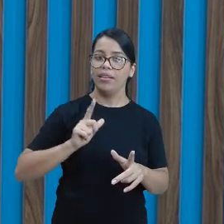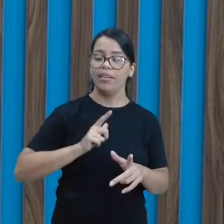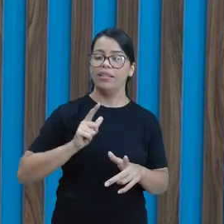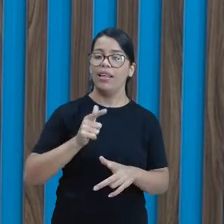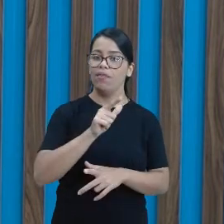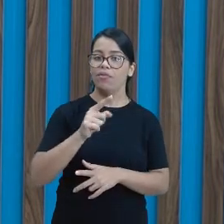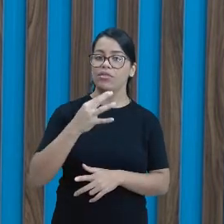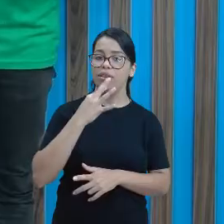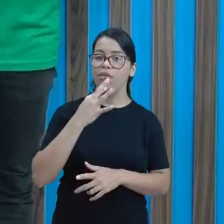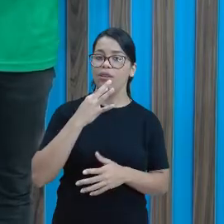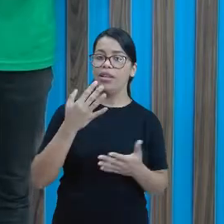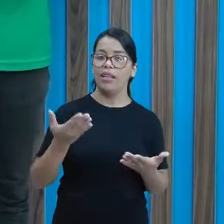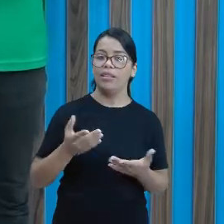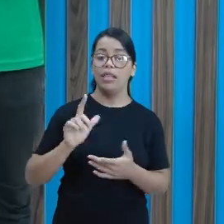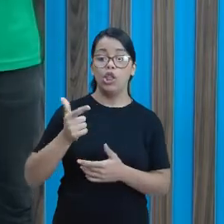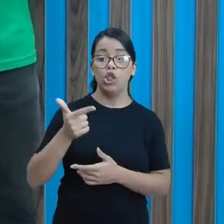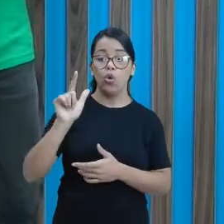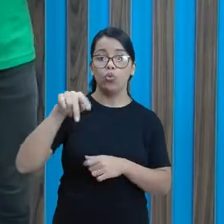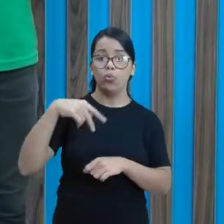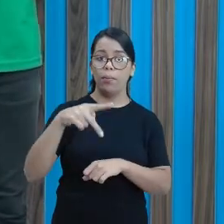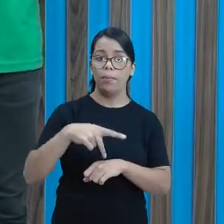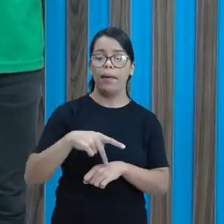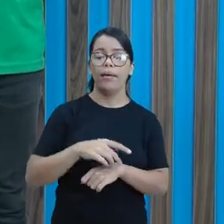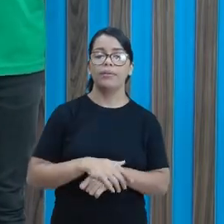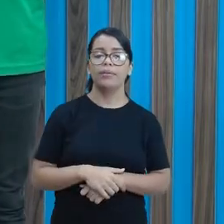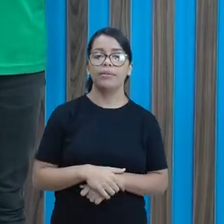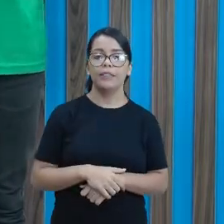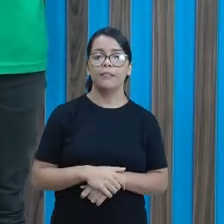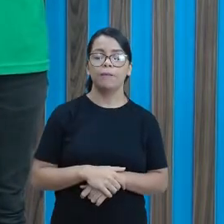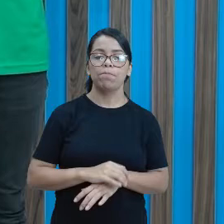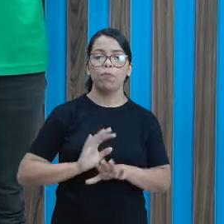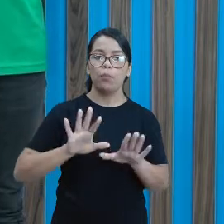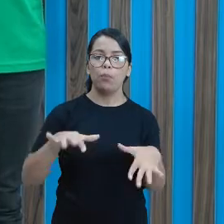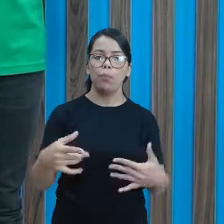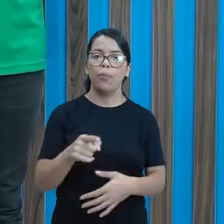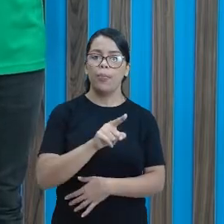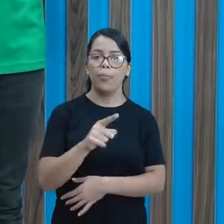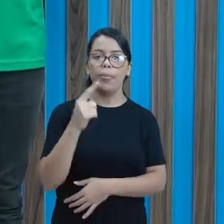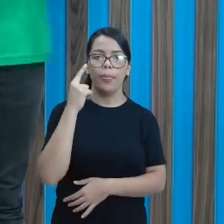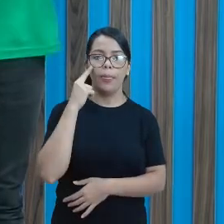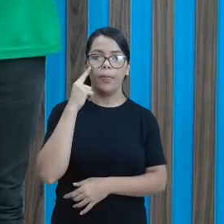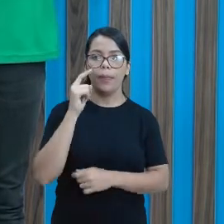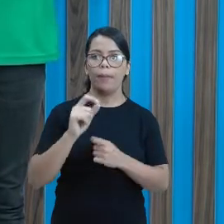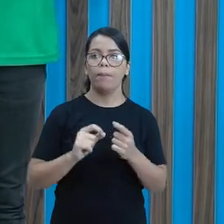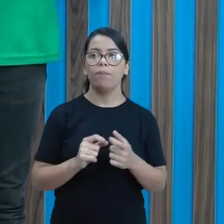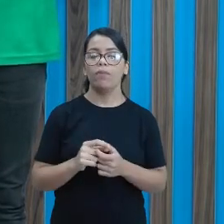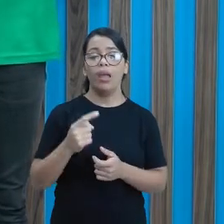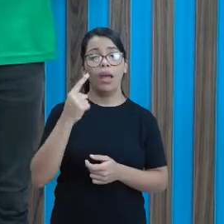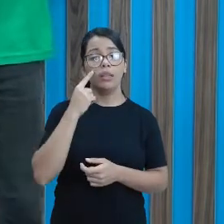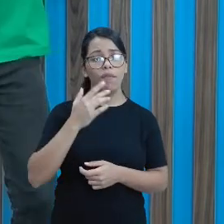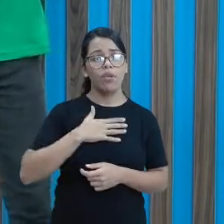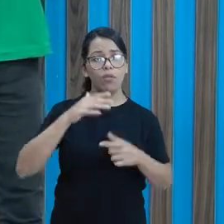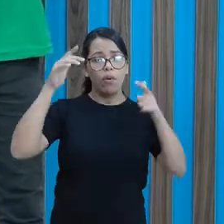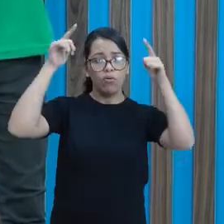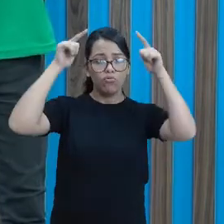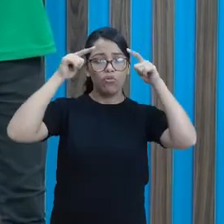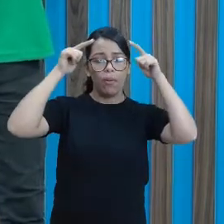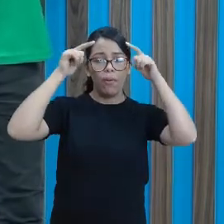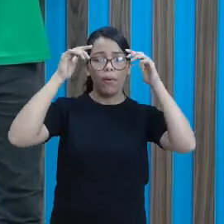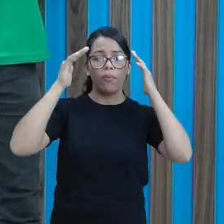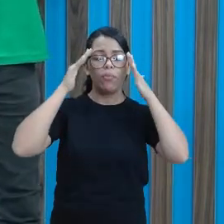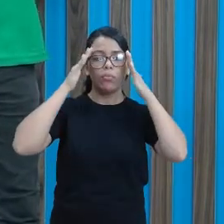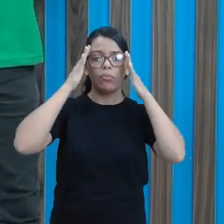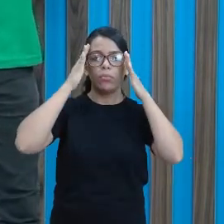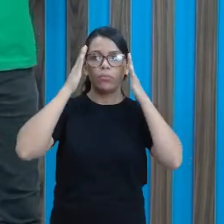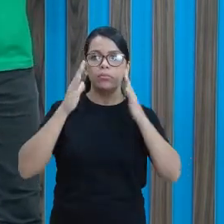Eu vou finalizar agora. Meu Deus. Então, essa questão aqui, vocês vão ver que até... tá vendo meu chapéu? Aí o pessoal diz